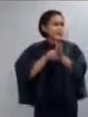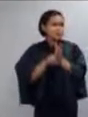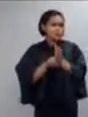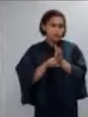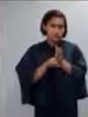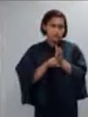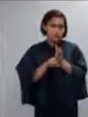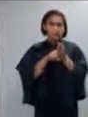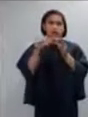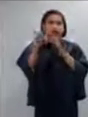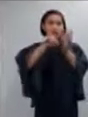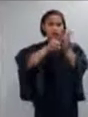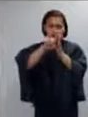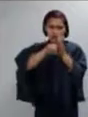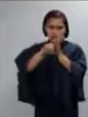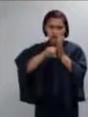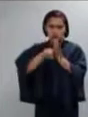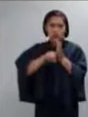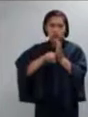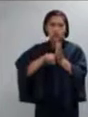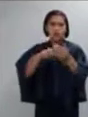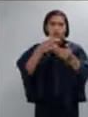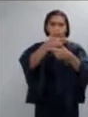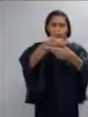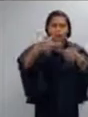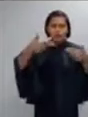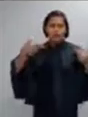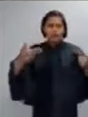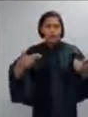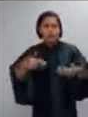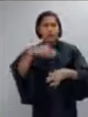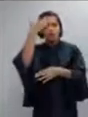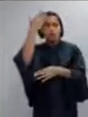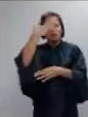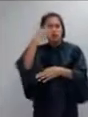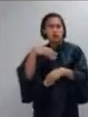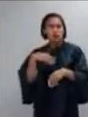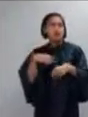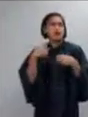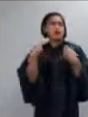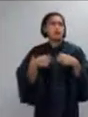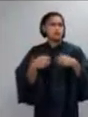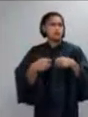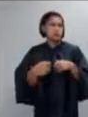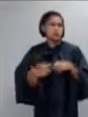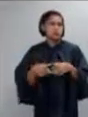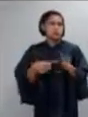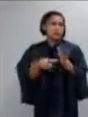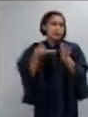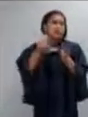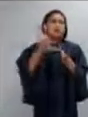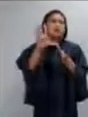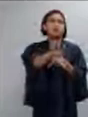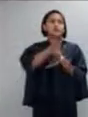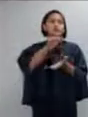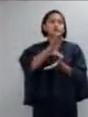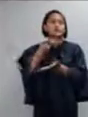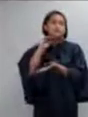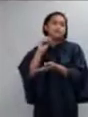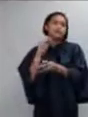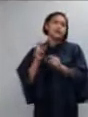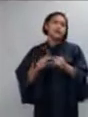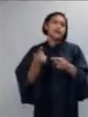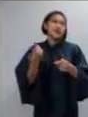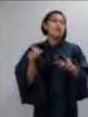agregado outros elementos de interesse probatório, aqueles já anteriormente colhidos, e também porque persistem